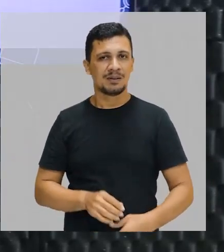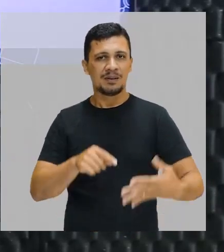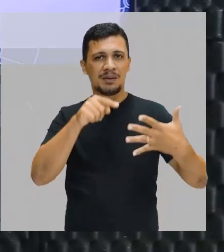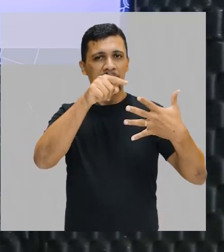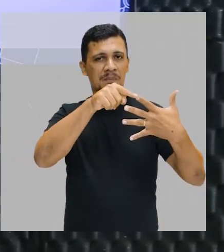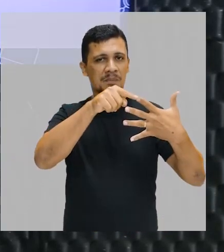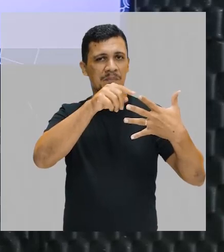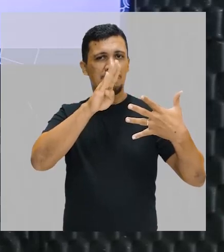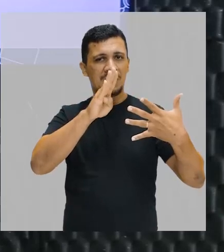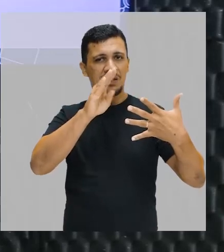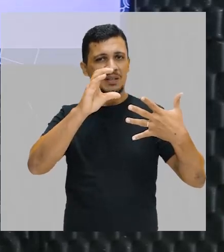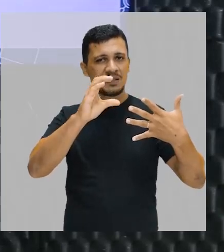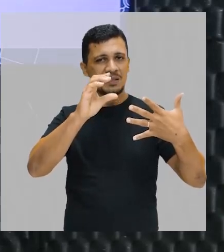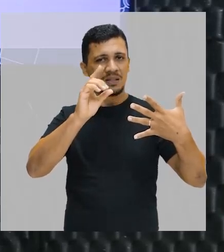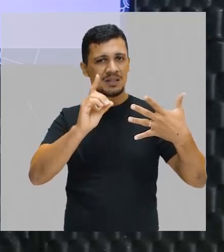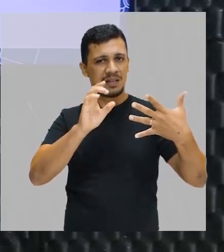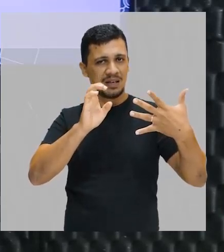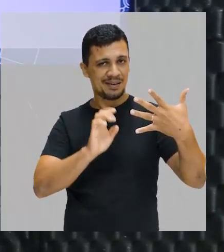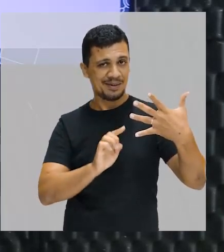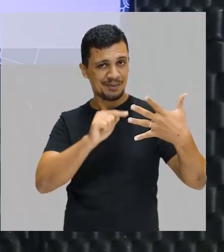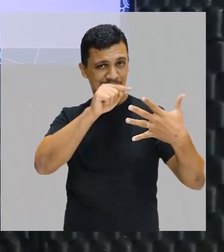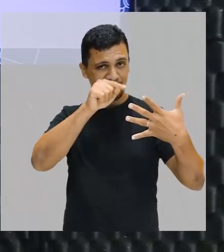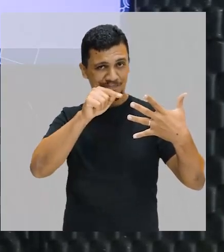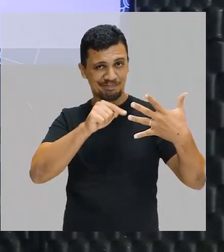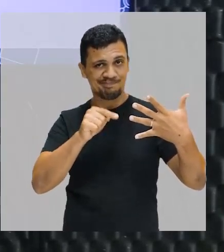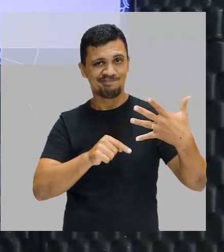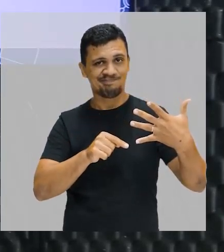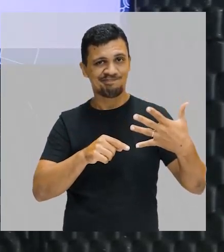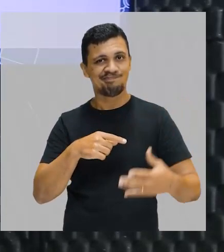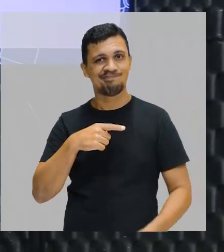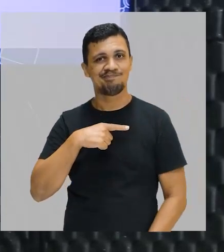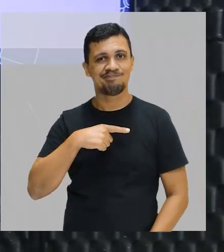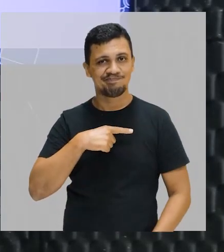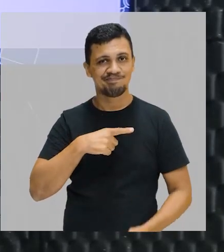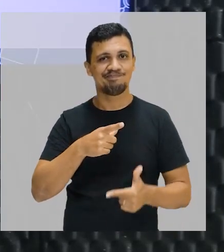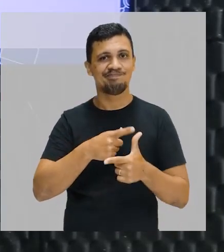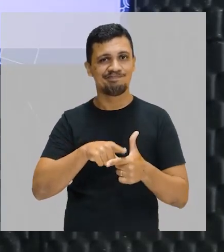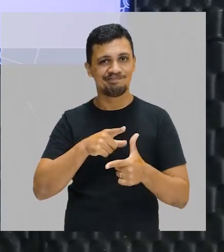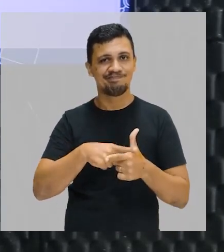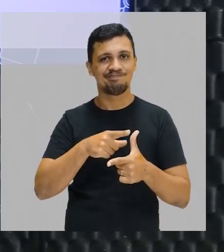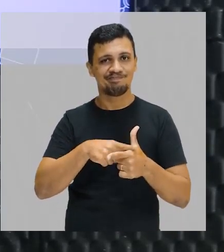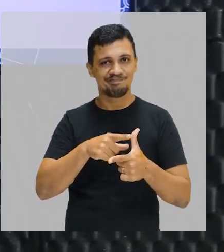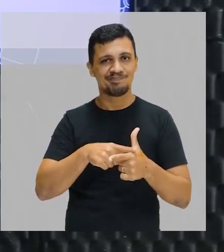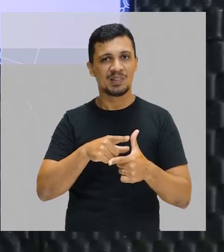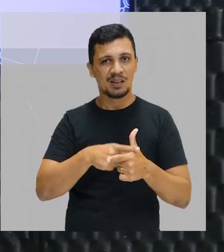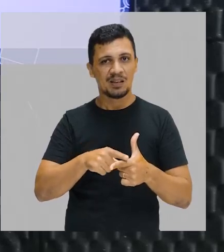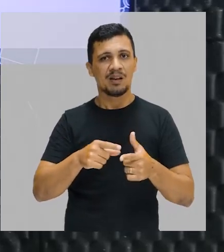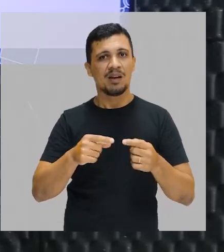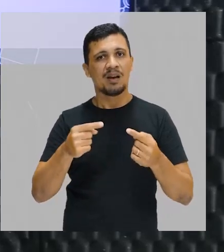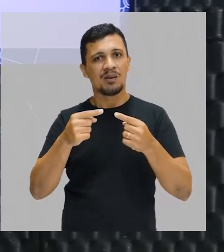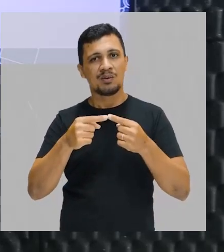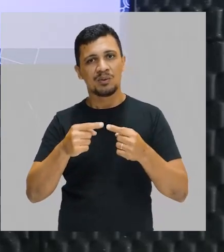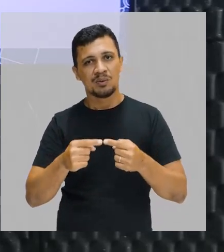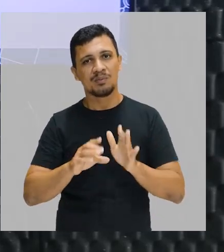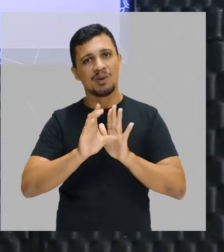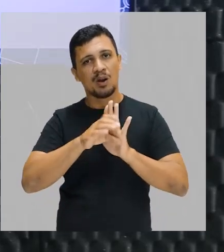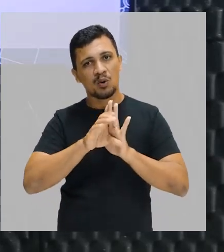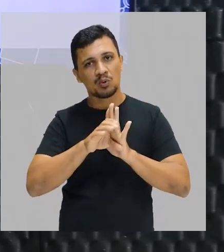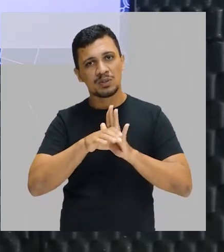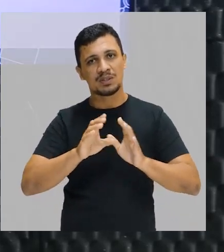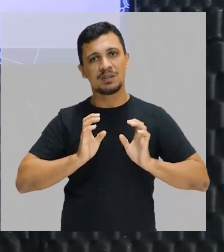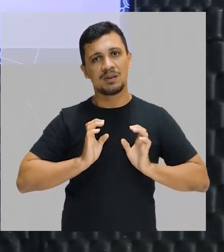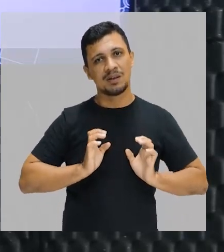diante, elas vão apresentar vários problemas que estão associados aos conceitos que se relacionam